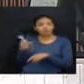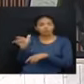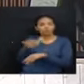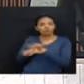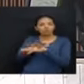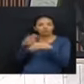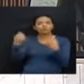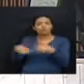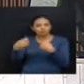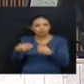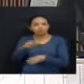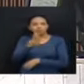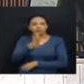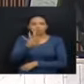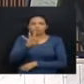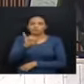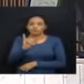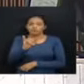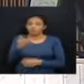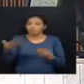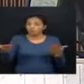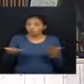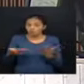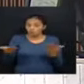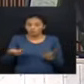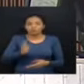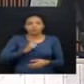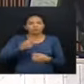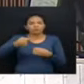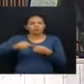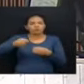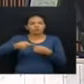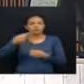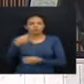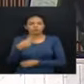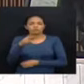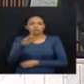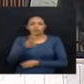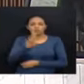Eu também recebi hoje demanda de Prudentópolis